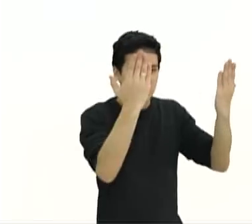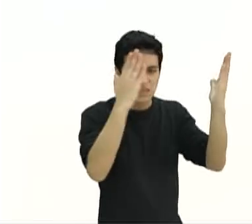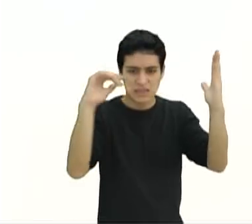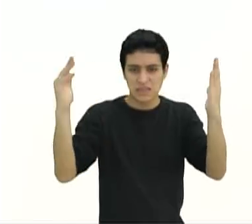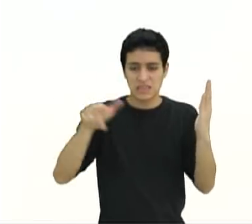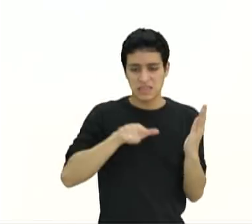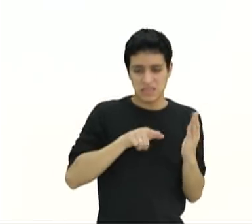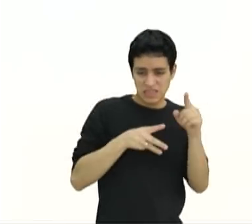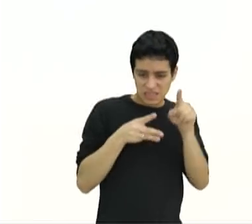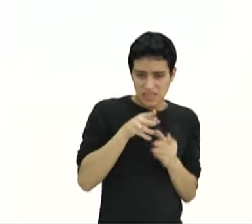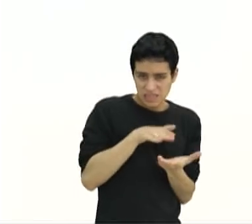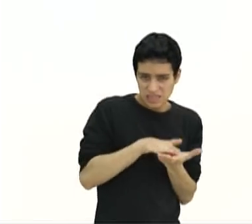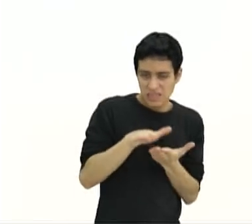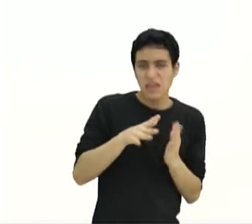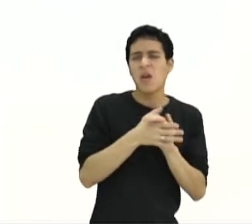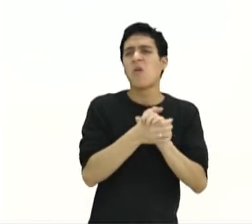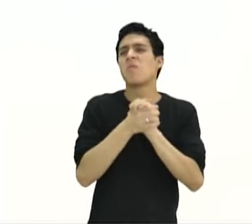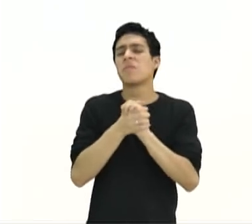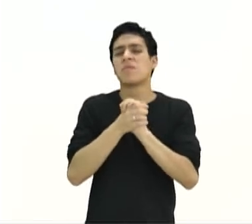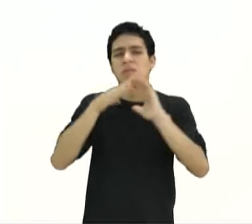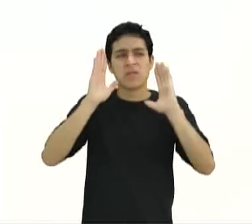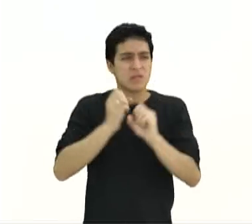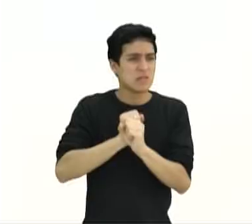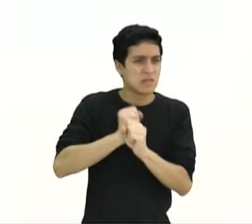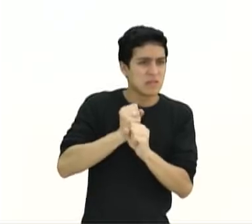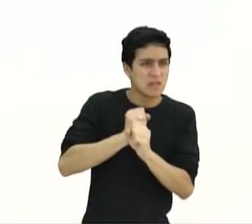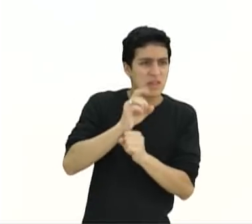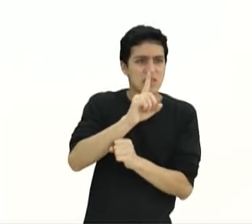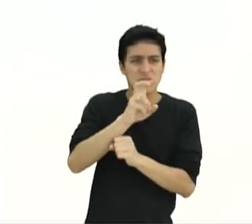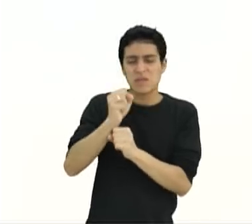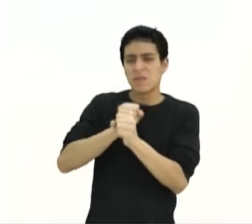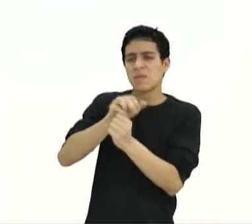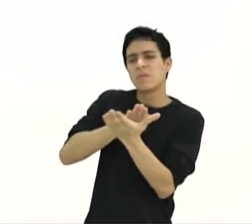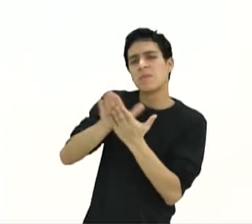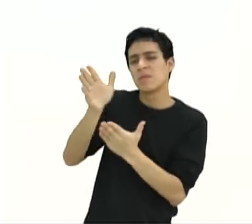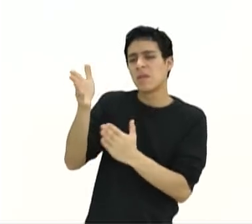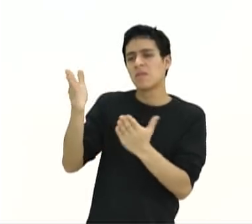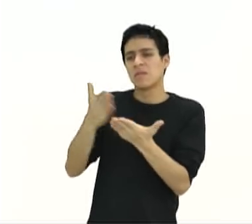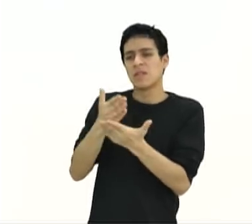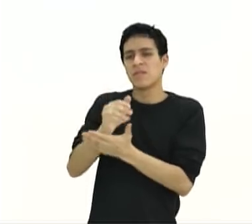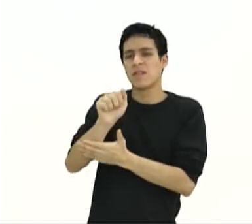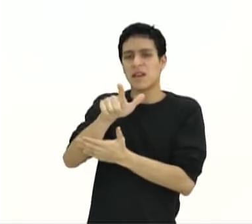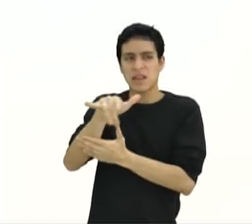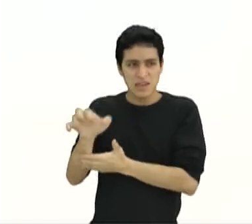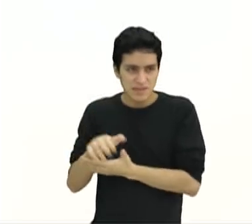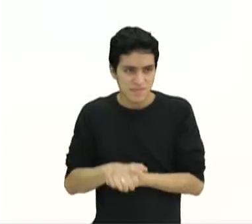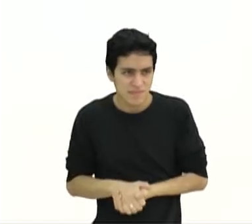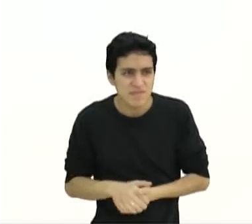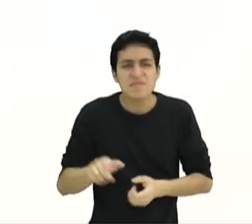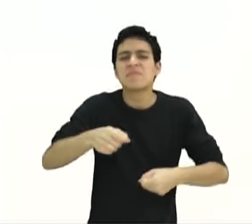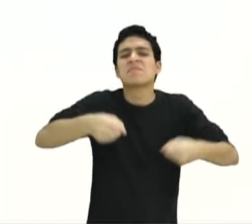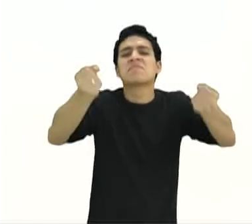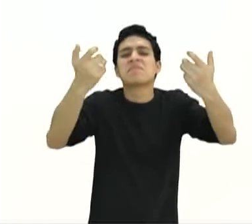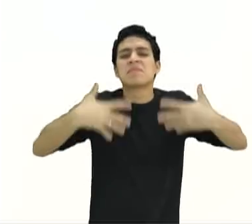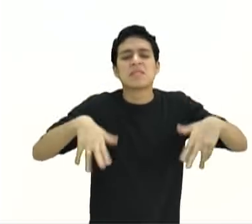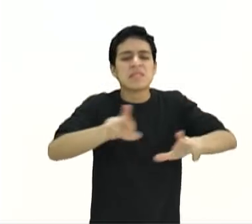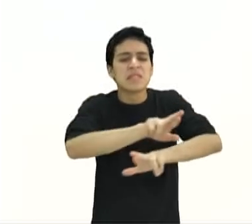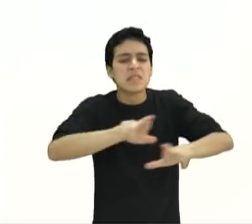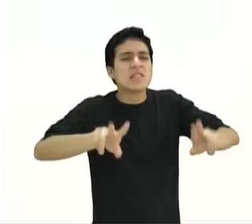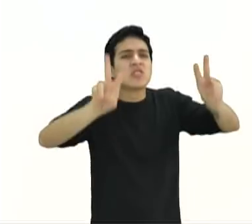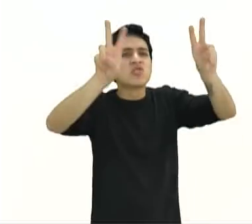os 150 anos de Alice no País das Maravilhas, de Lewis Carroll. Explique a relação que há entre título